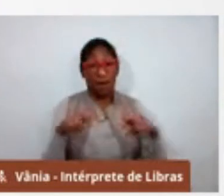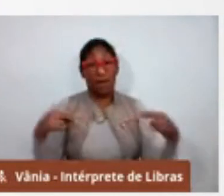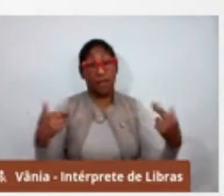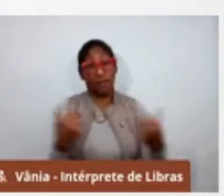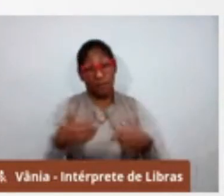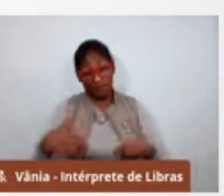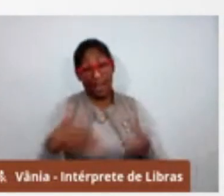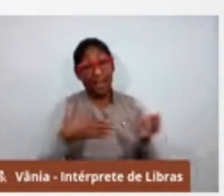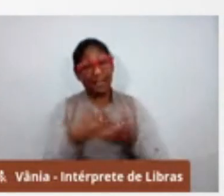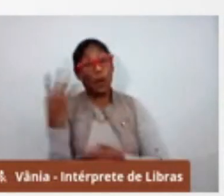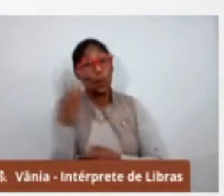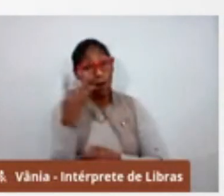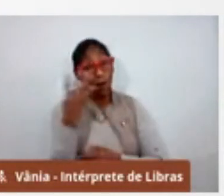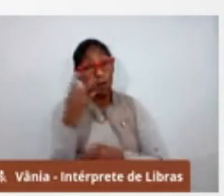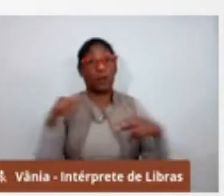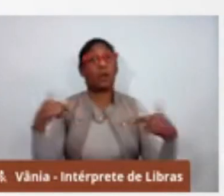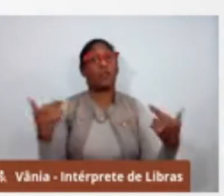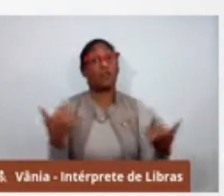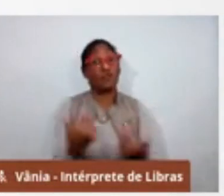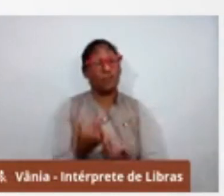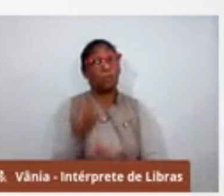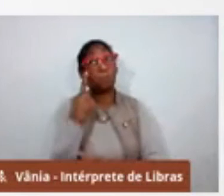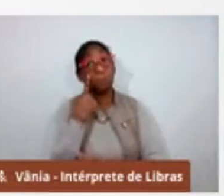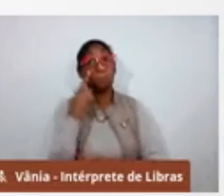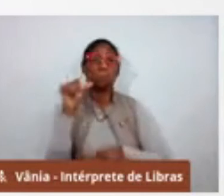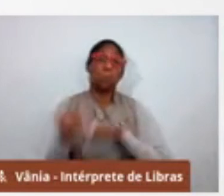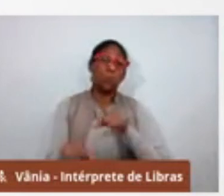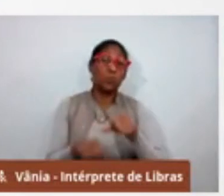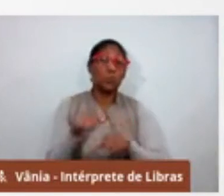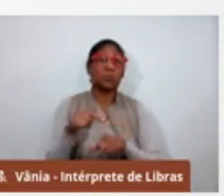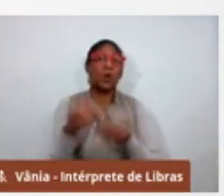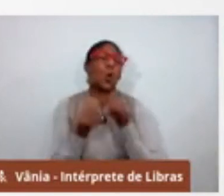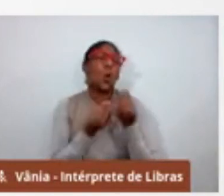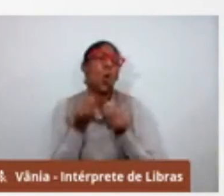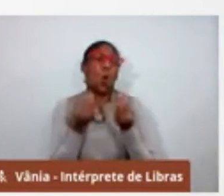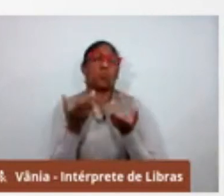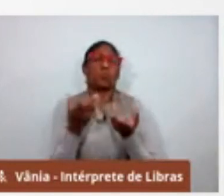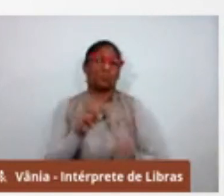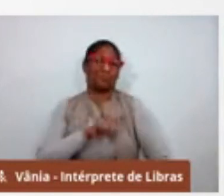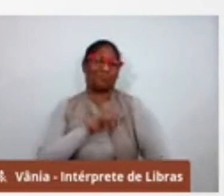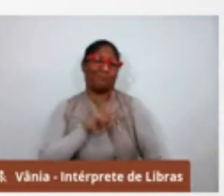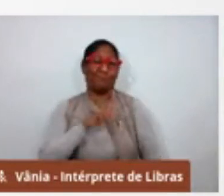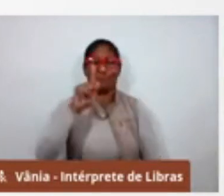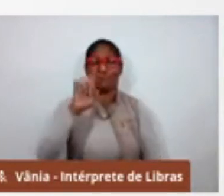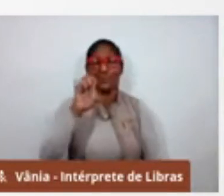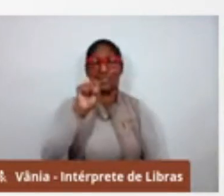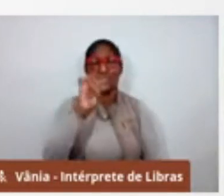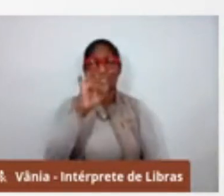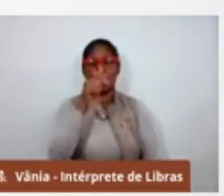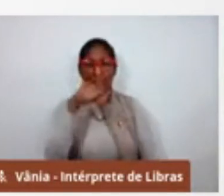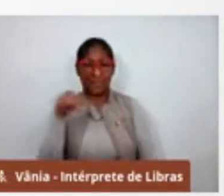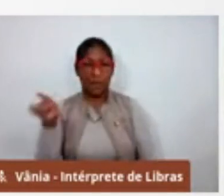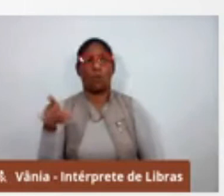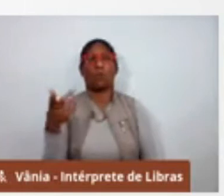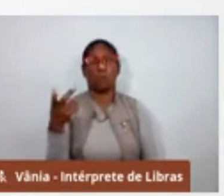próxima quarta-feira, para a definição de alterações na forma de gestão que nós queremos seja mais